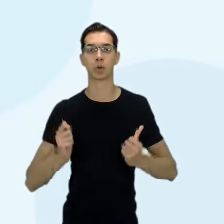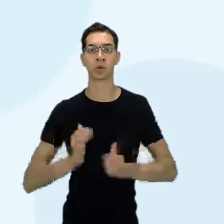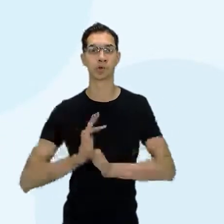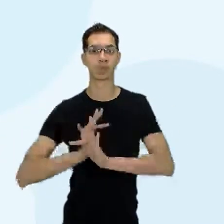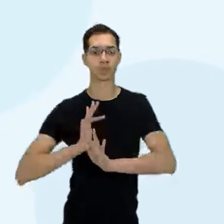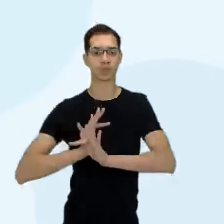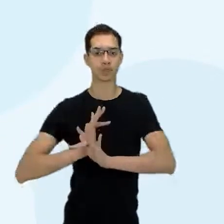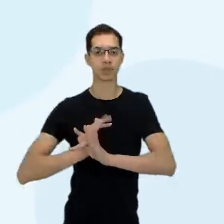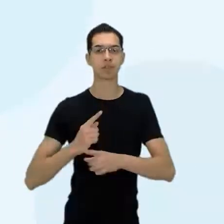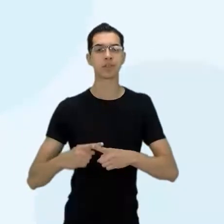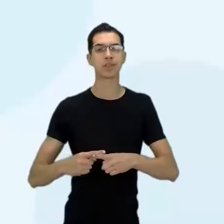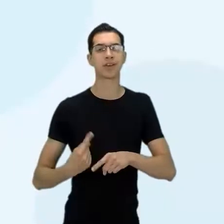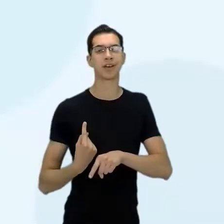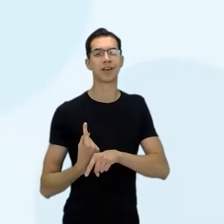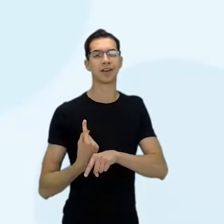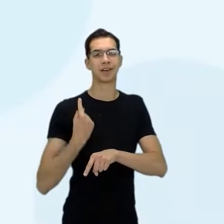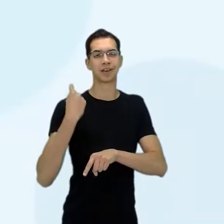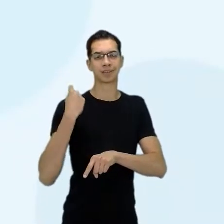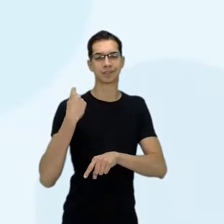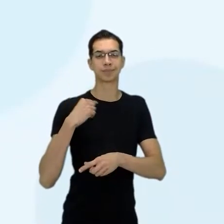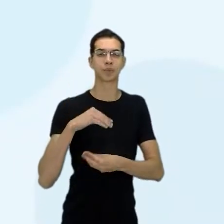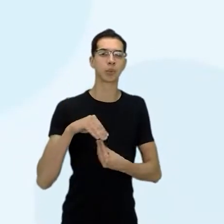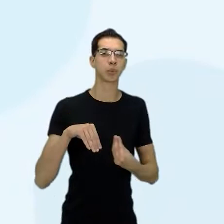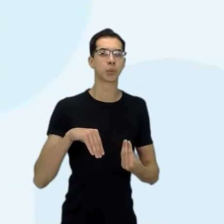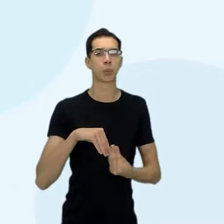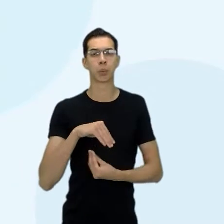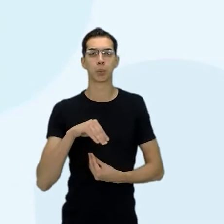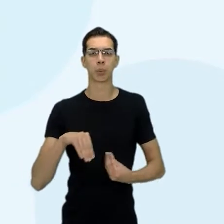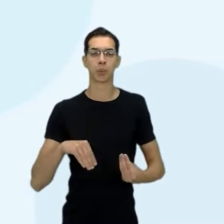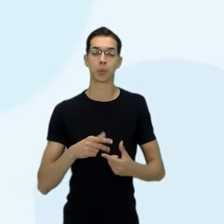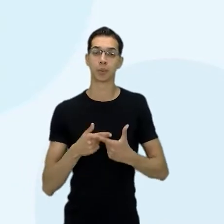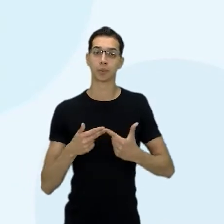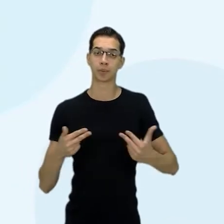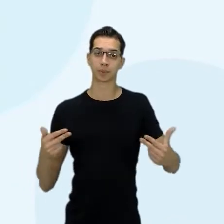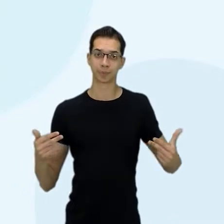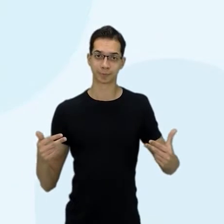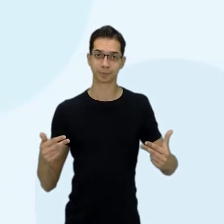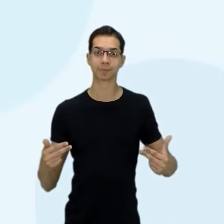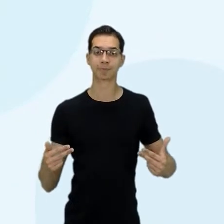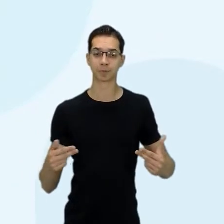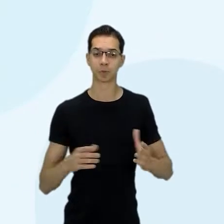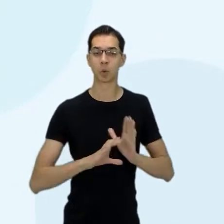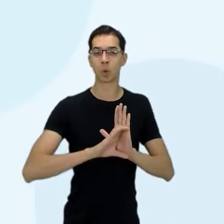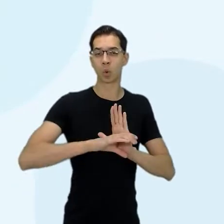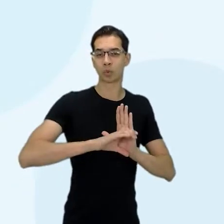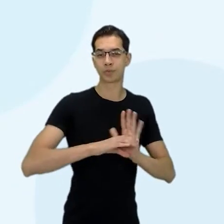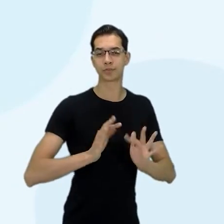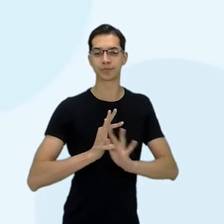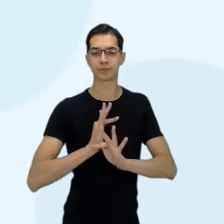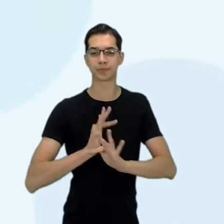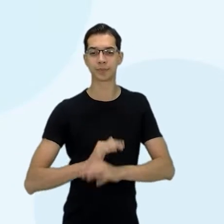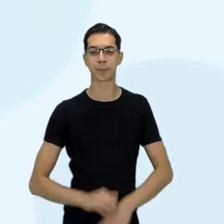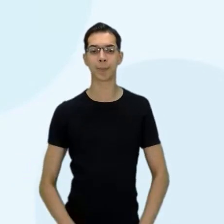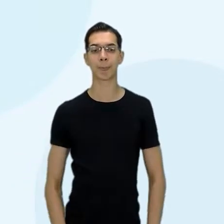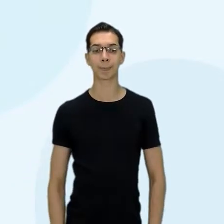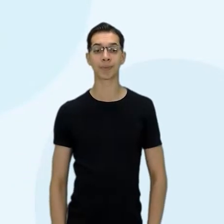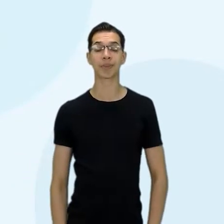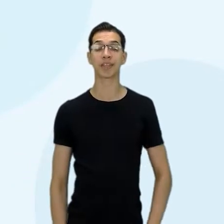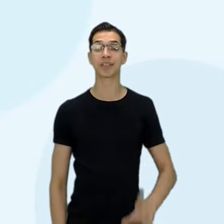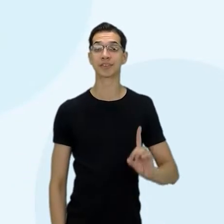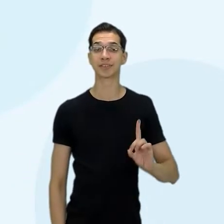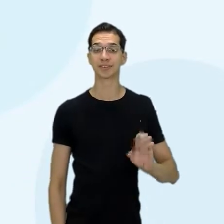antes ela era muito misturada com alguns outros conceitos. Inclusive, Descartes e